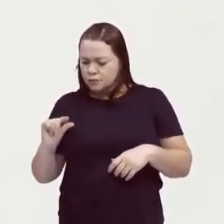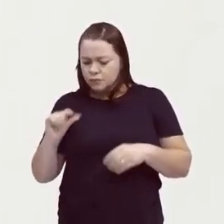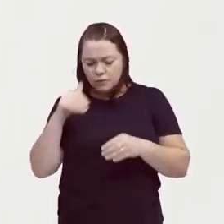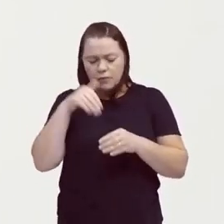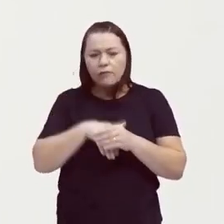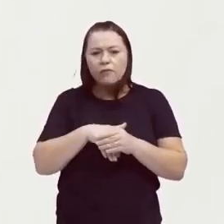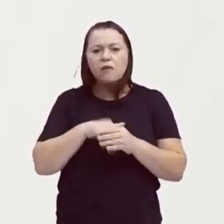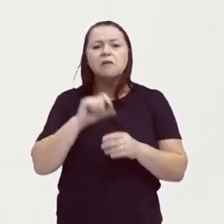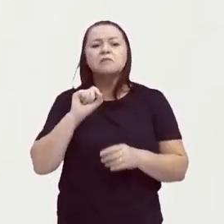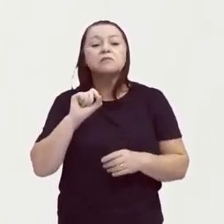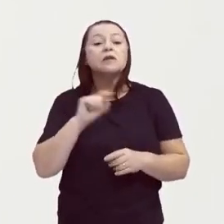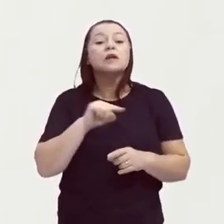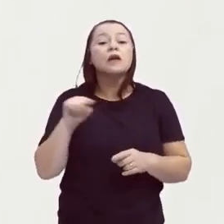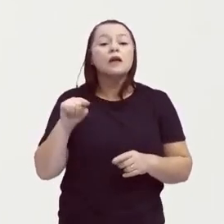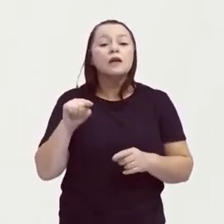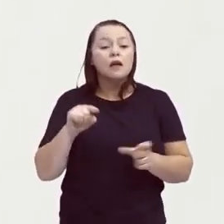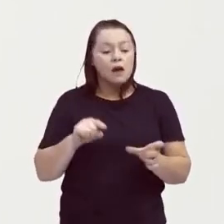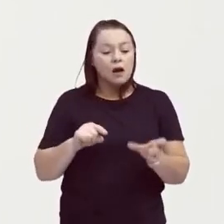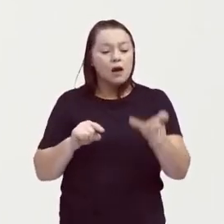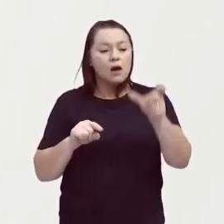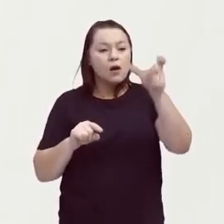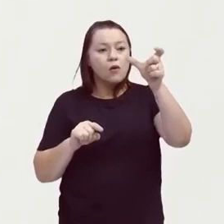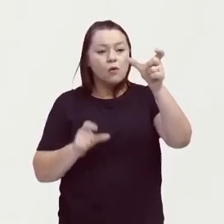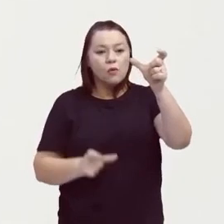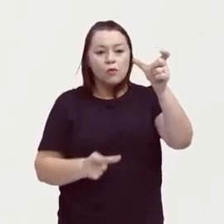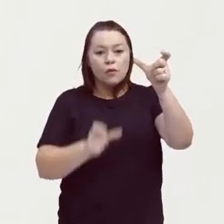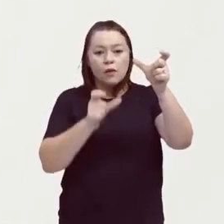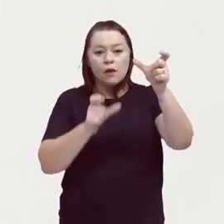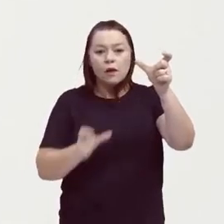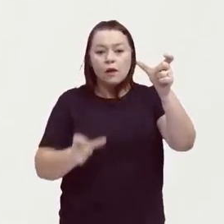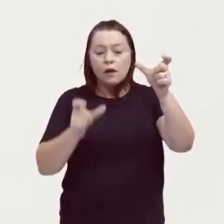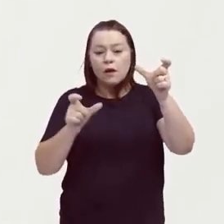vou observar as colunas. Quem é que teve a menor coluna aí,